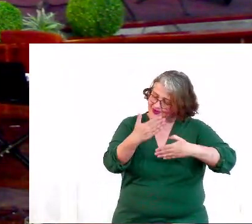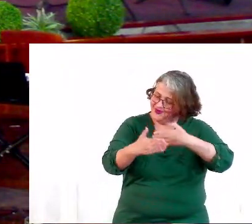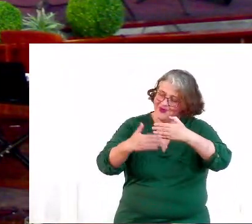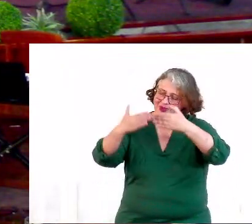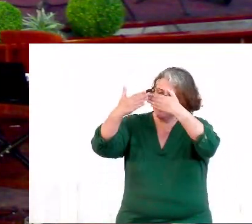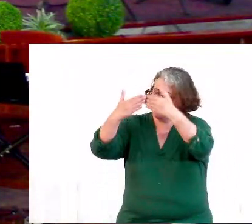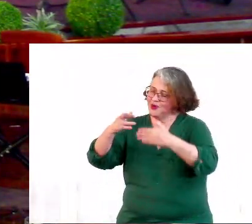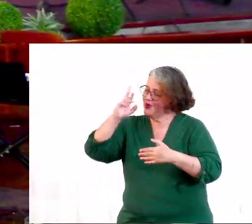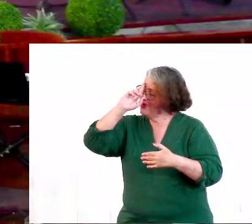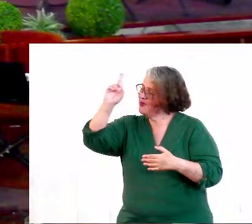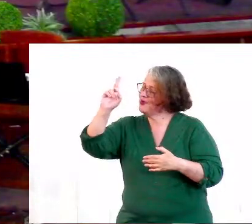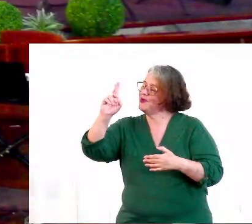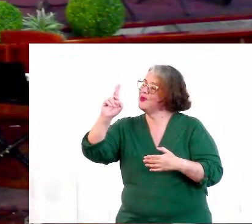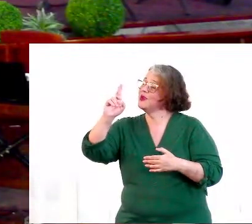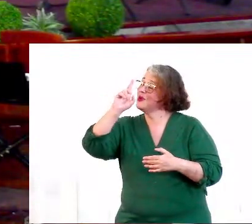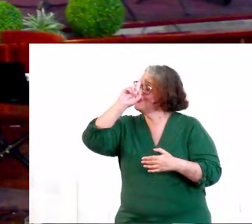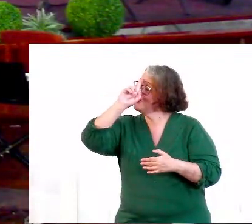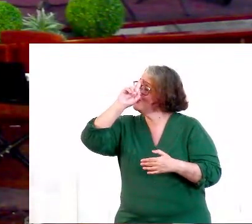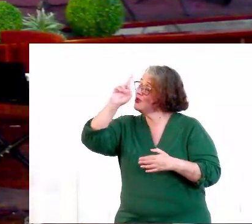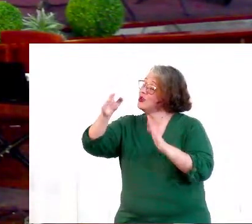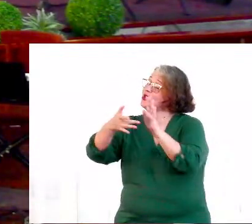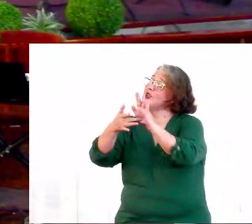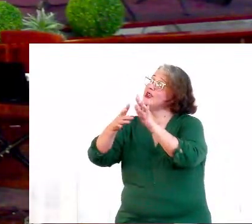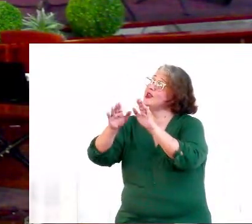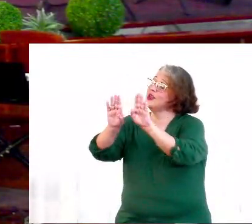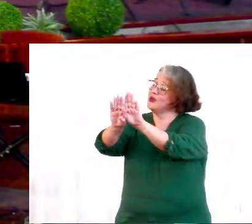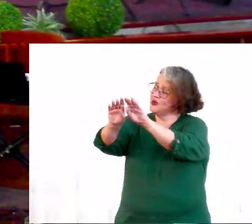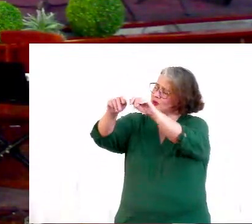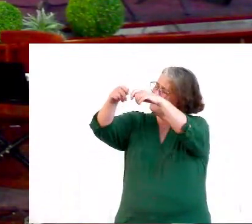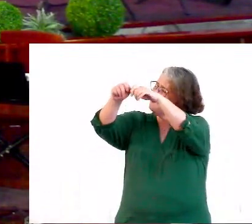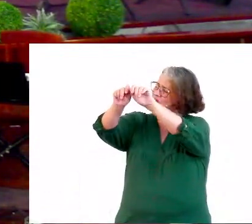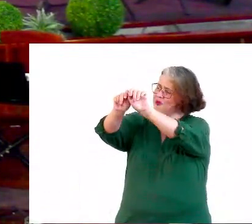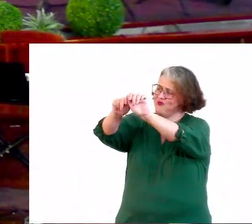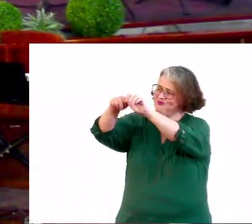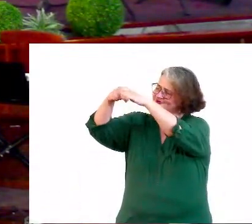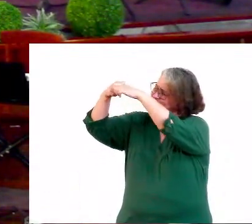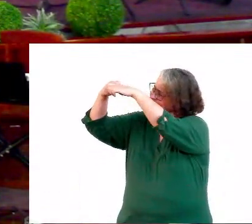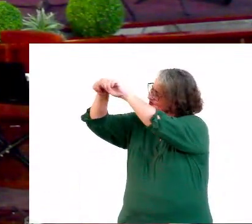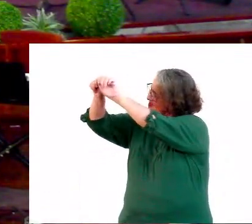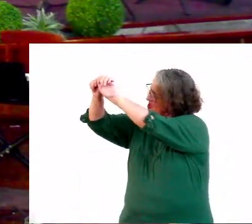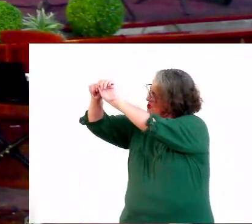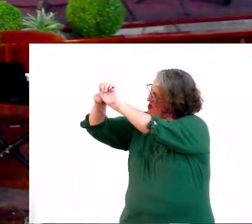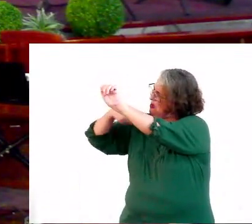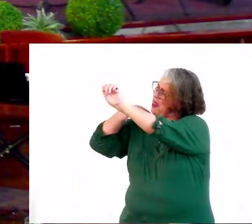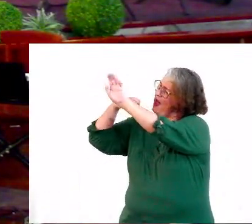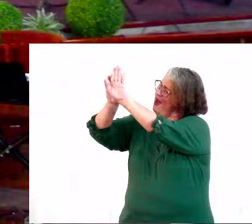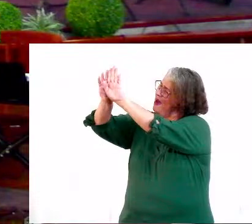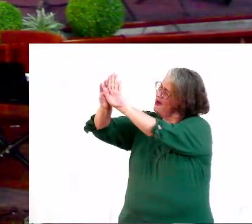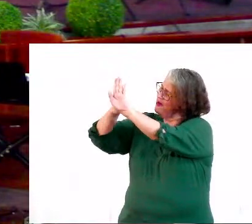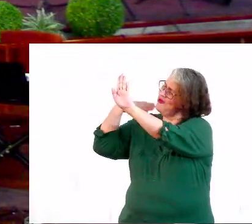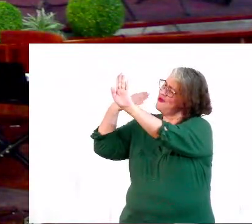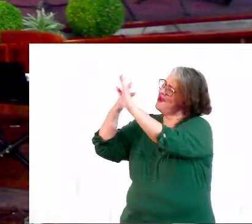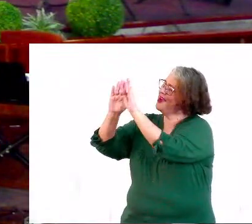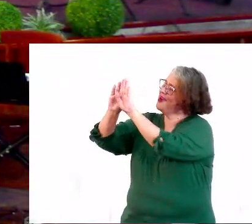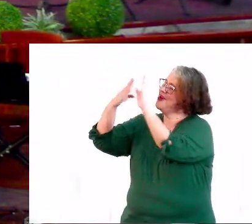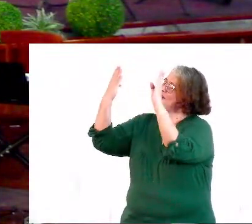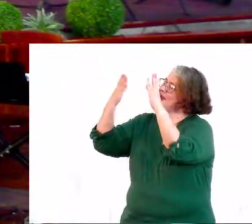Cristo rasgou o véu e nos garantiu, através do Teu Santo Espírito, habitando em nós, o